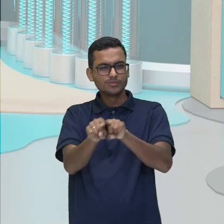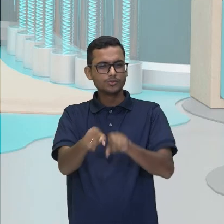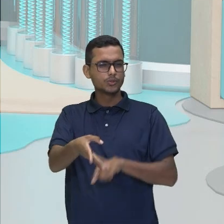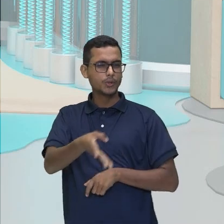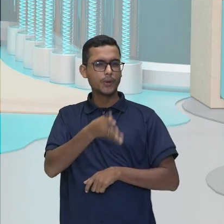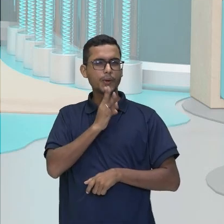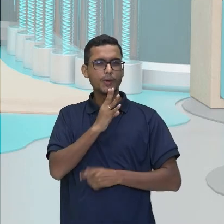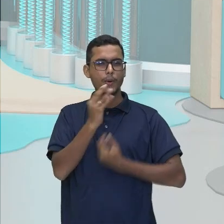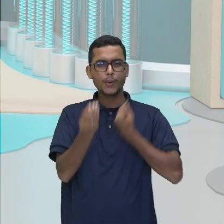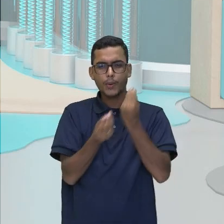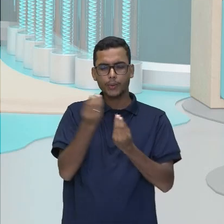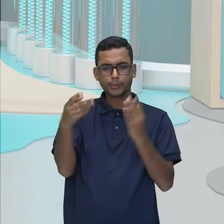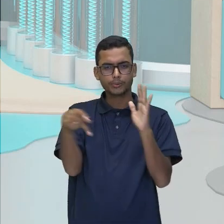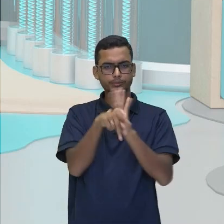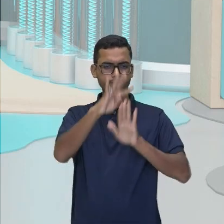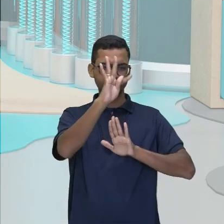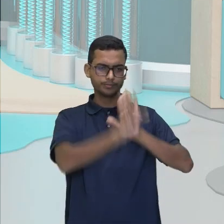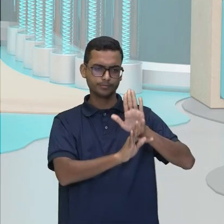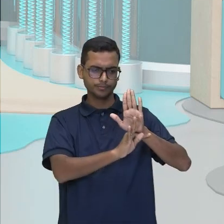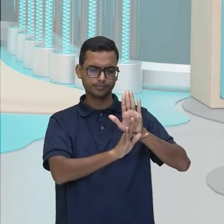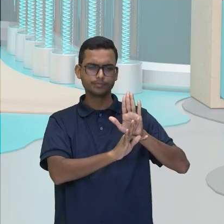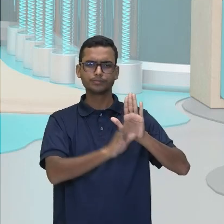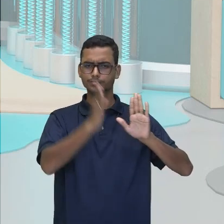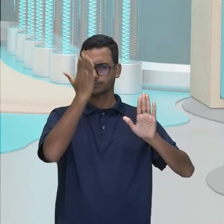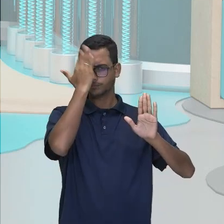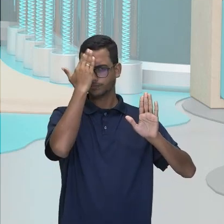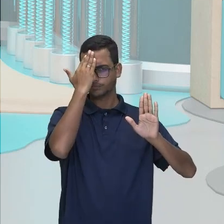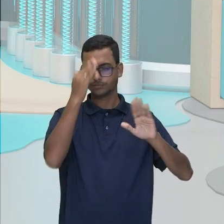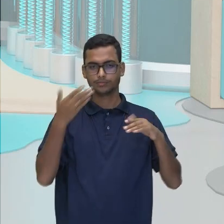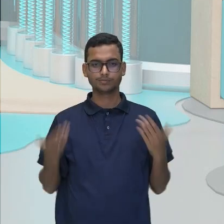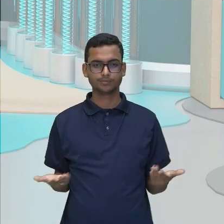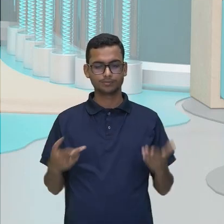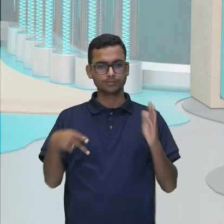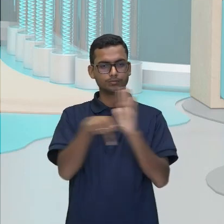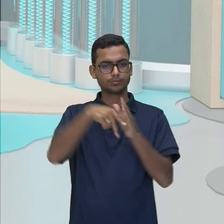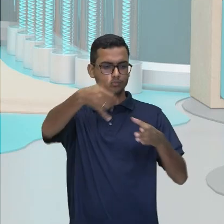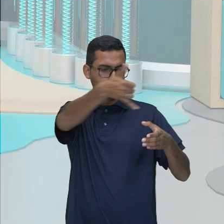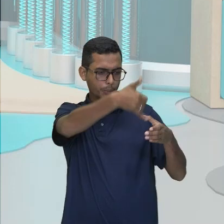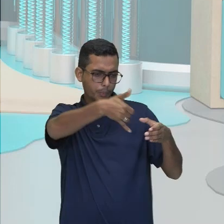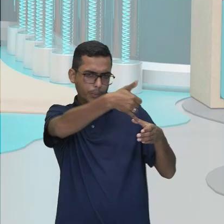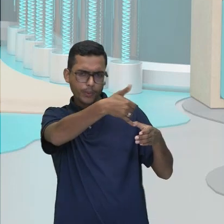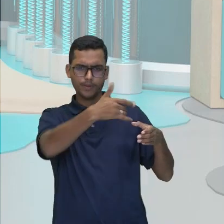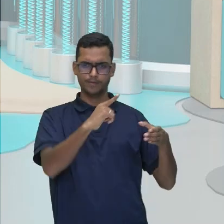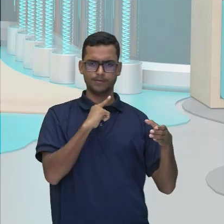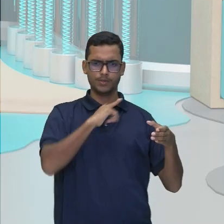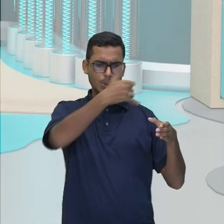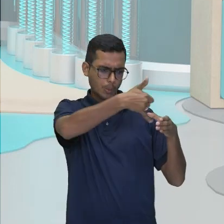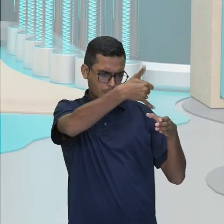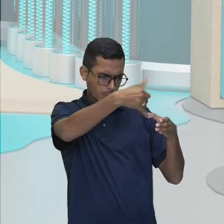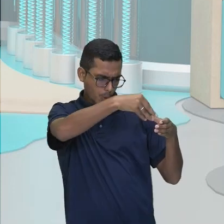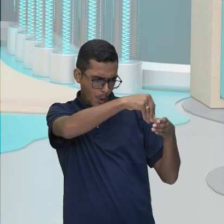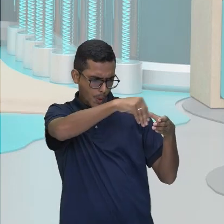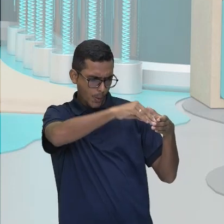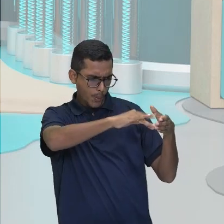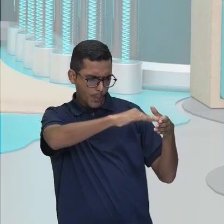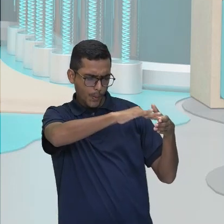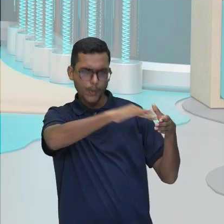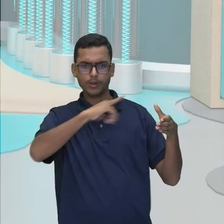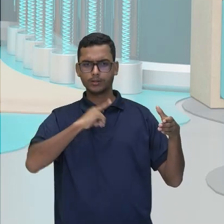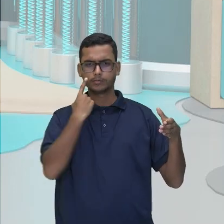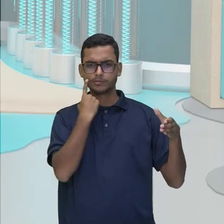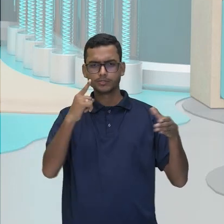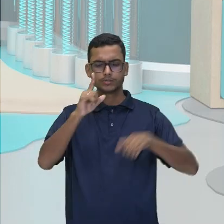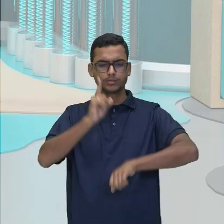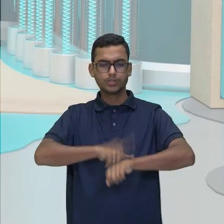sobre o que é o texto. Então, assim como aquele óleo fica na parte de cima, você, quando abre